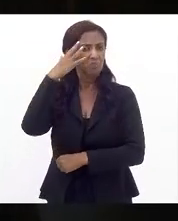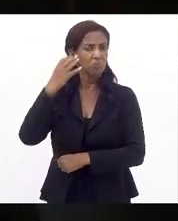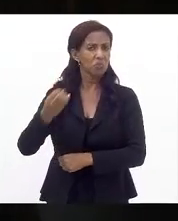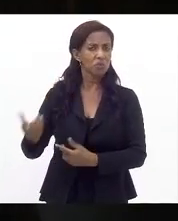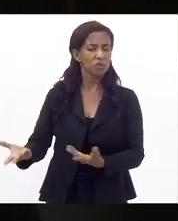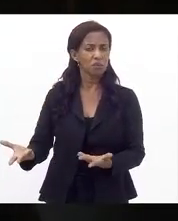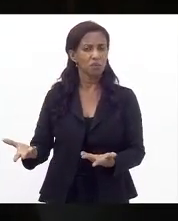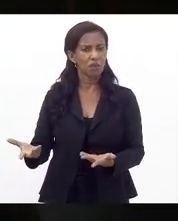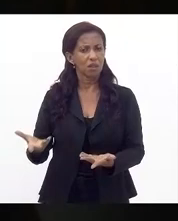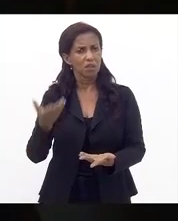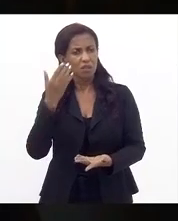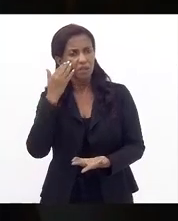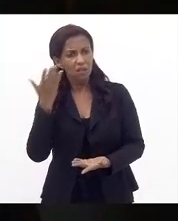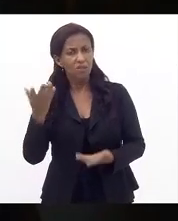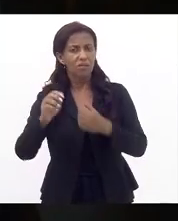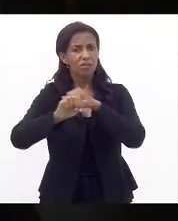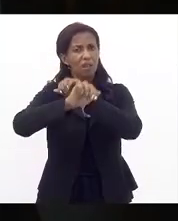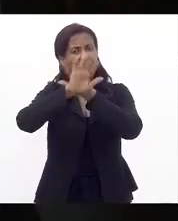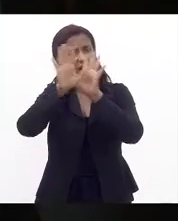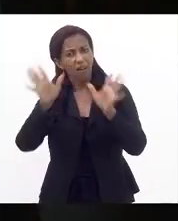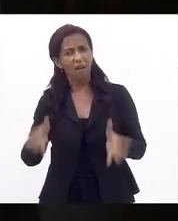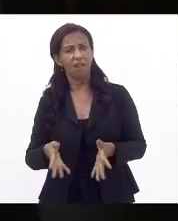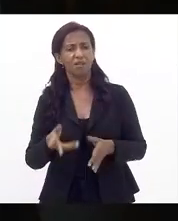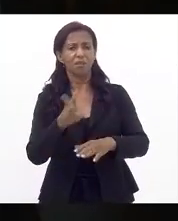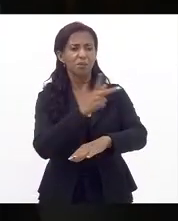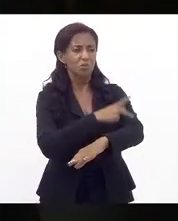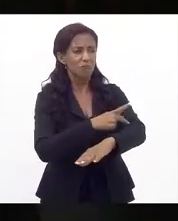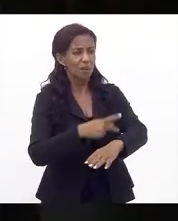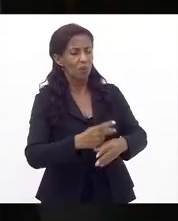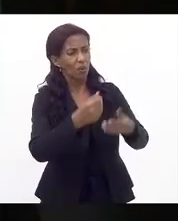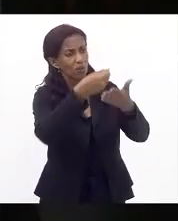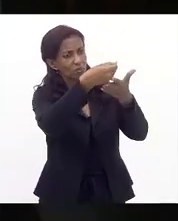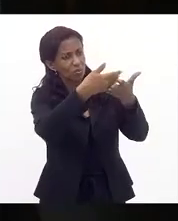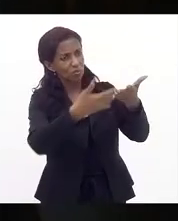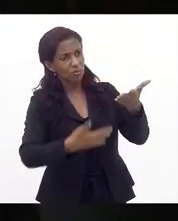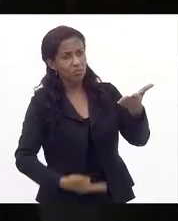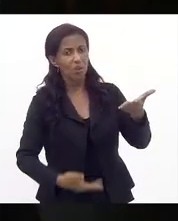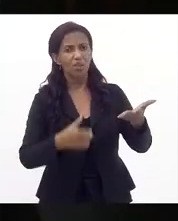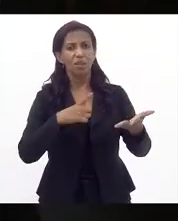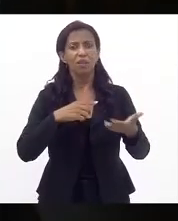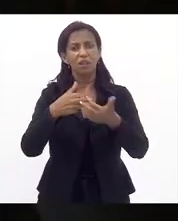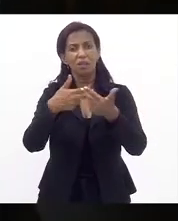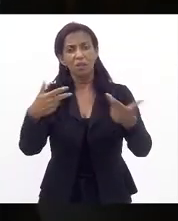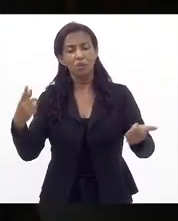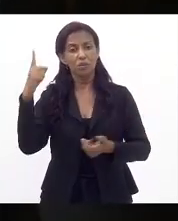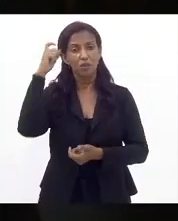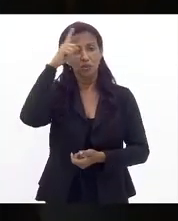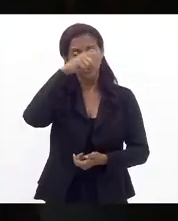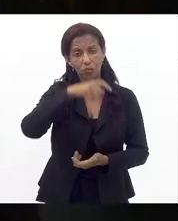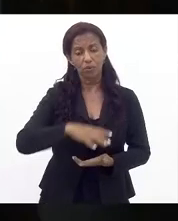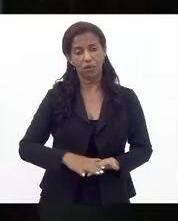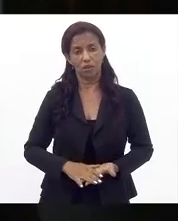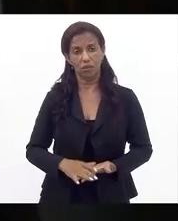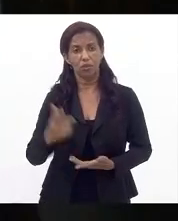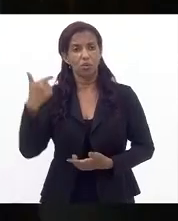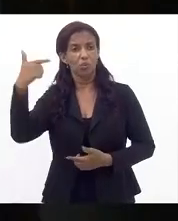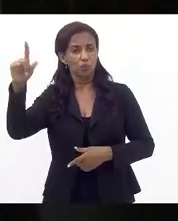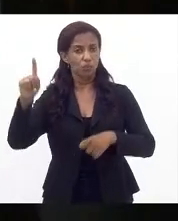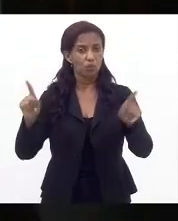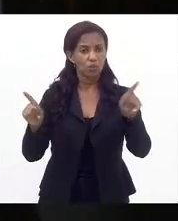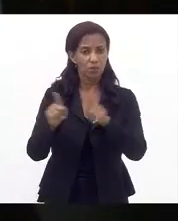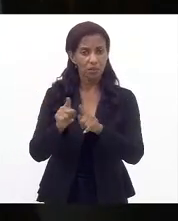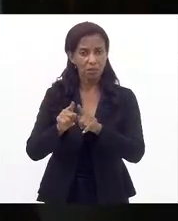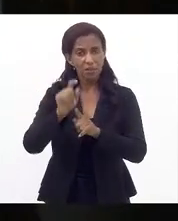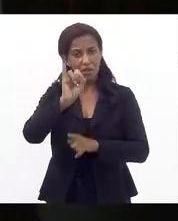acho que é só a gente tentar ser mais mais pedagógico porque tem algumas coisas que são de grande dificuldade em outras que se